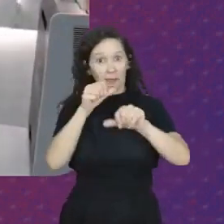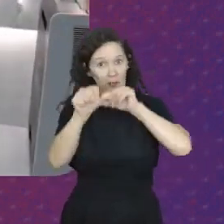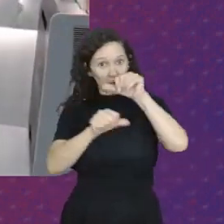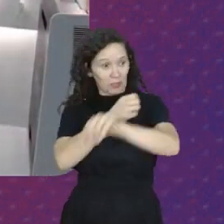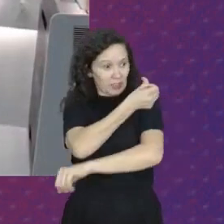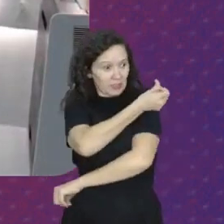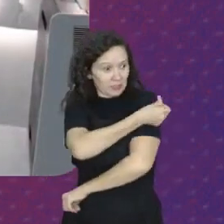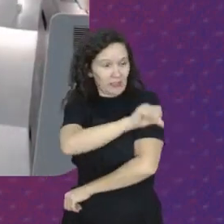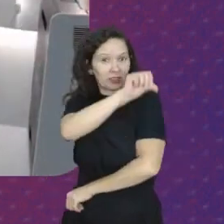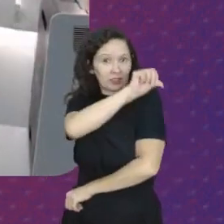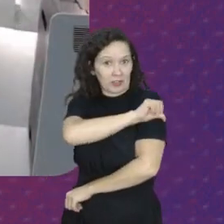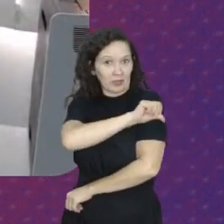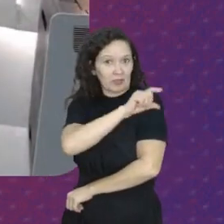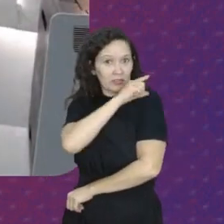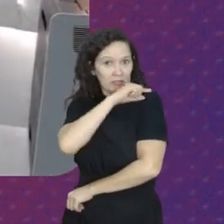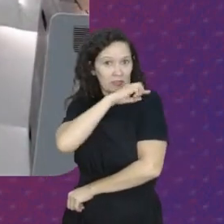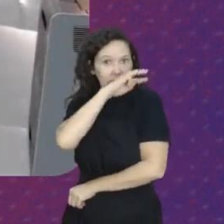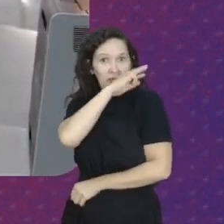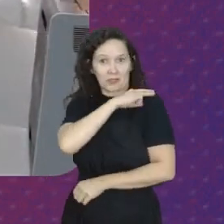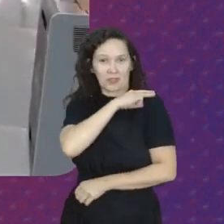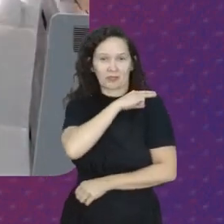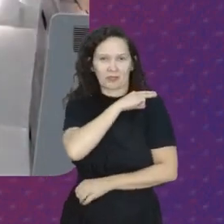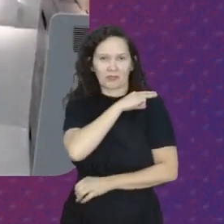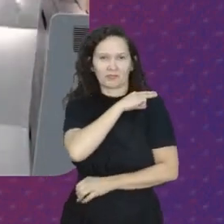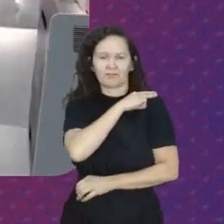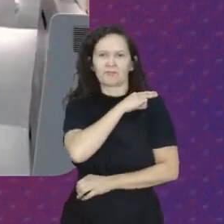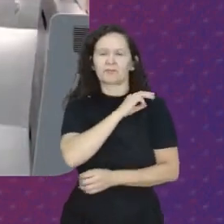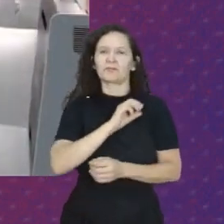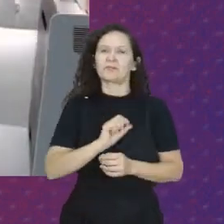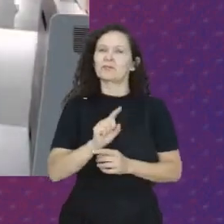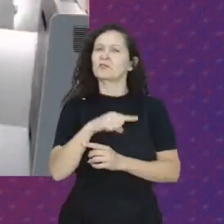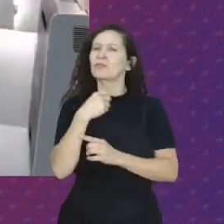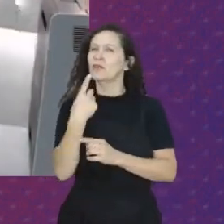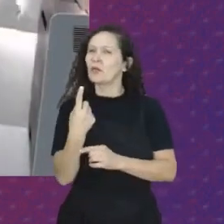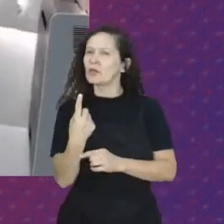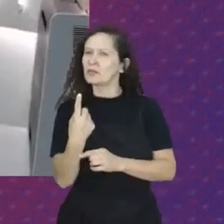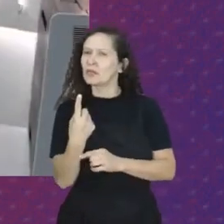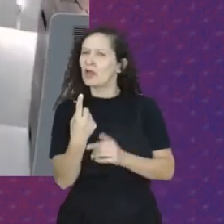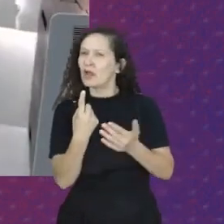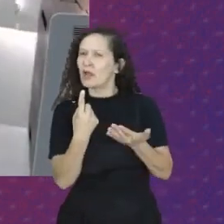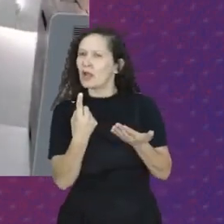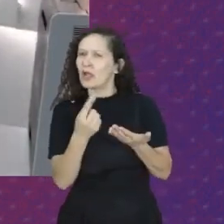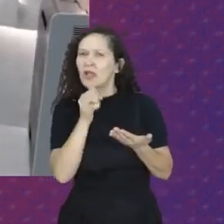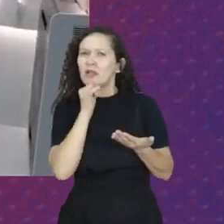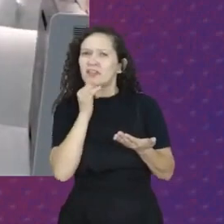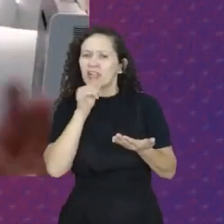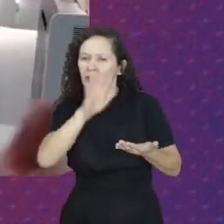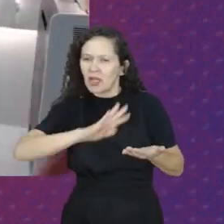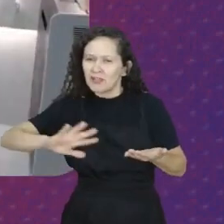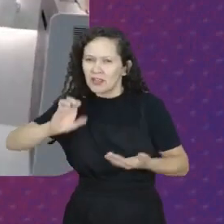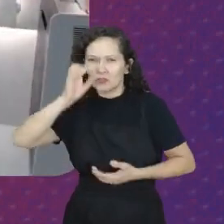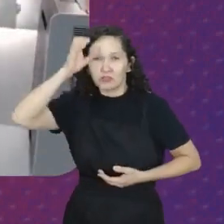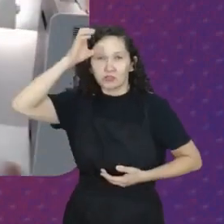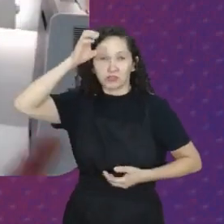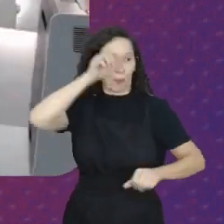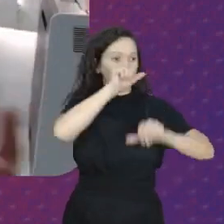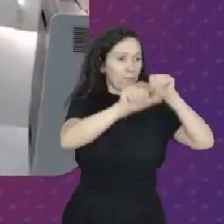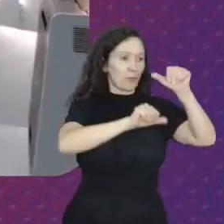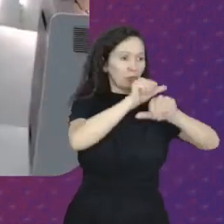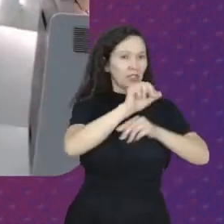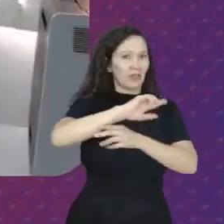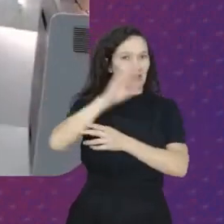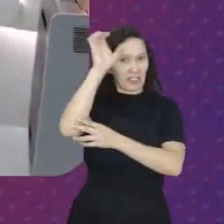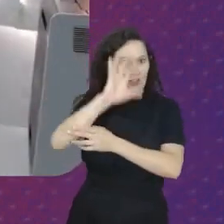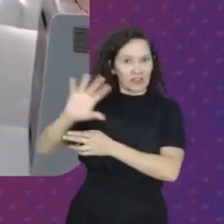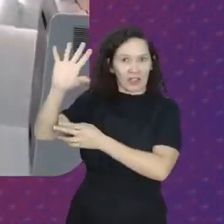fundamental e o ensino médio, quando as áreas de conhecimento deixam de ser generalistas, como